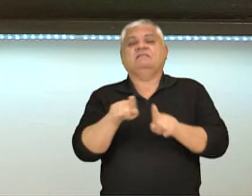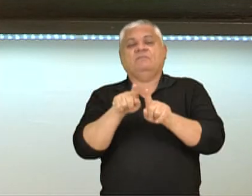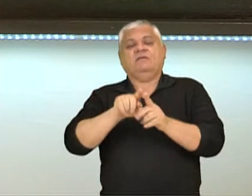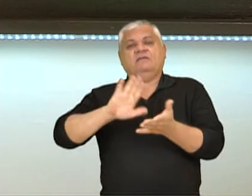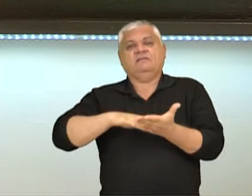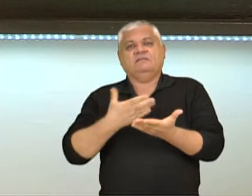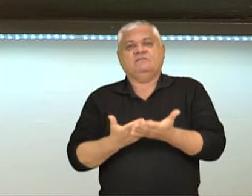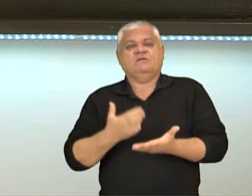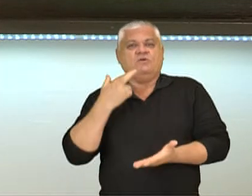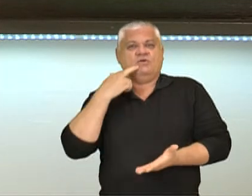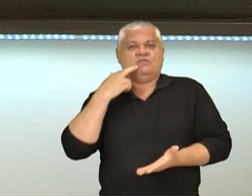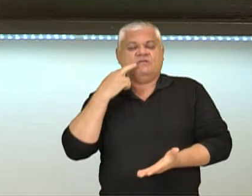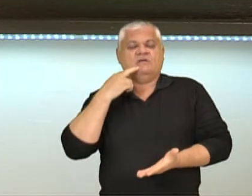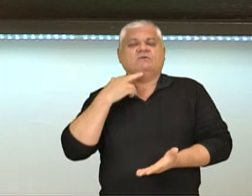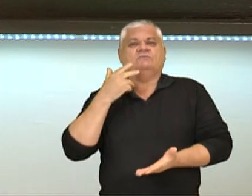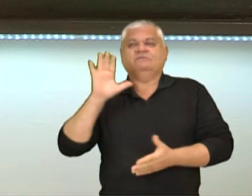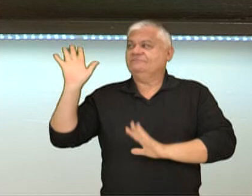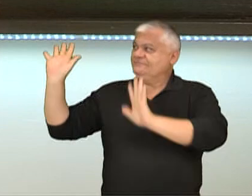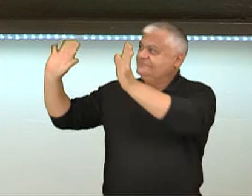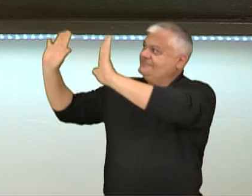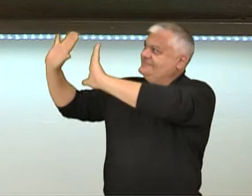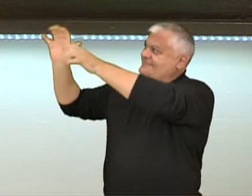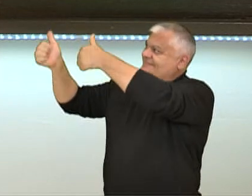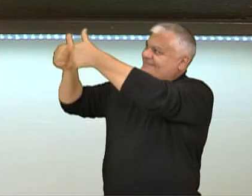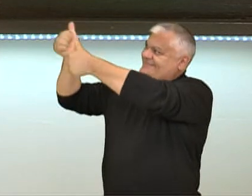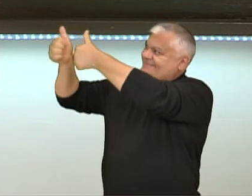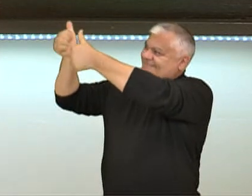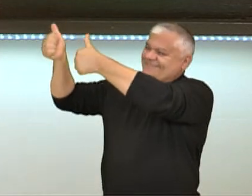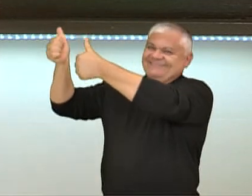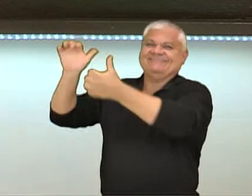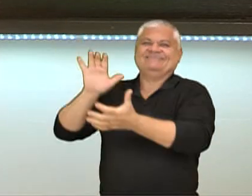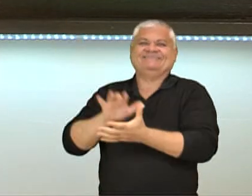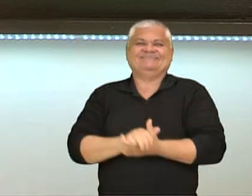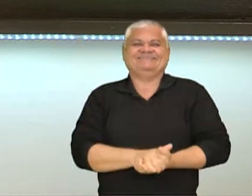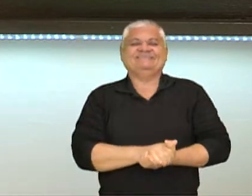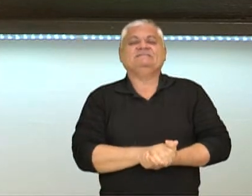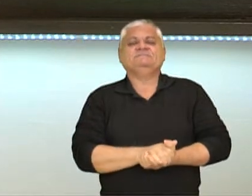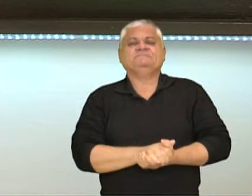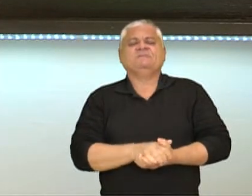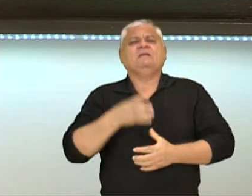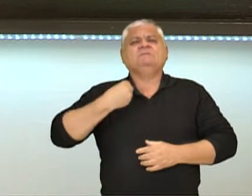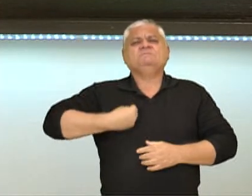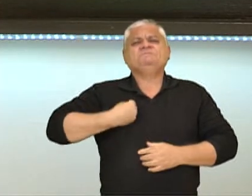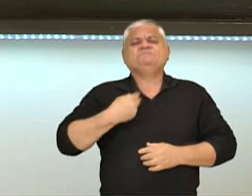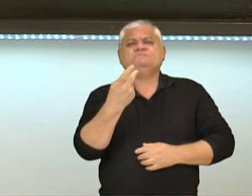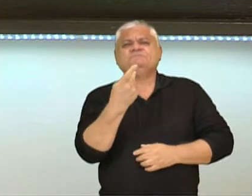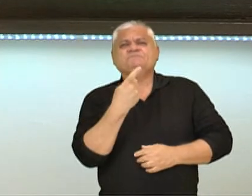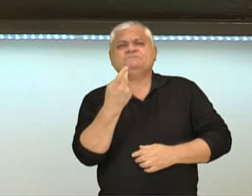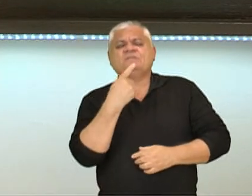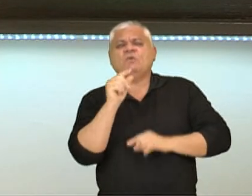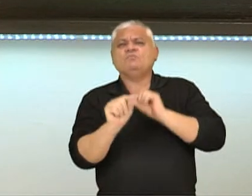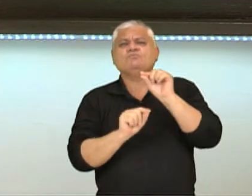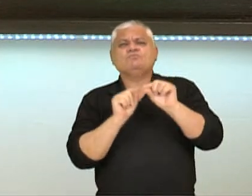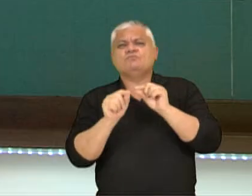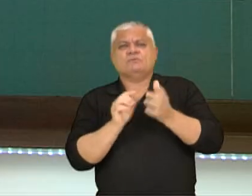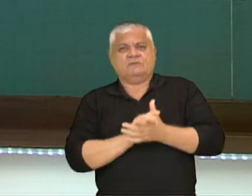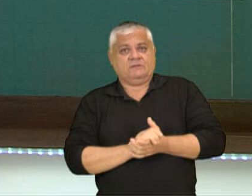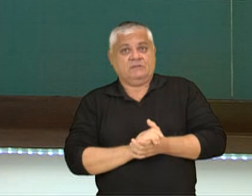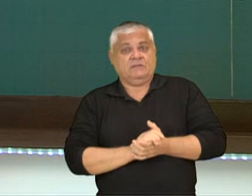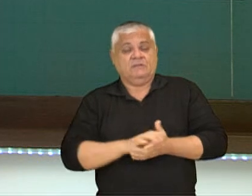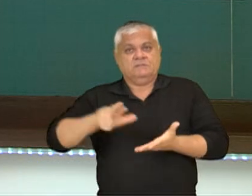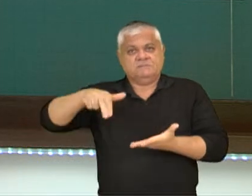nosso intérprete Ronaldo. Oi, Ronaldo, tudo bem com você? E a gente está aqui para falar um pouquinho sobre